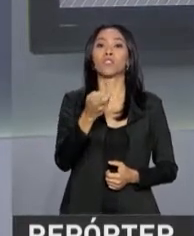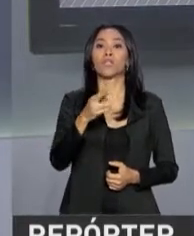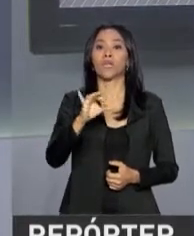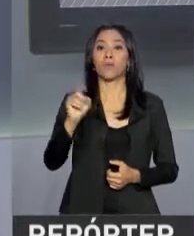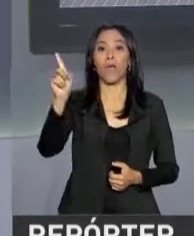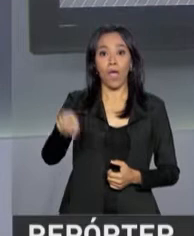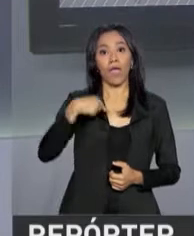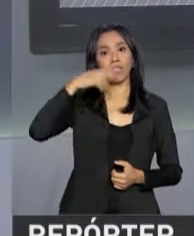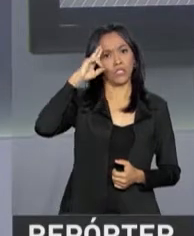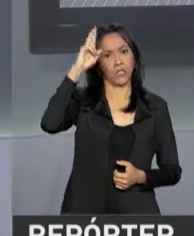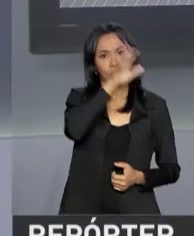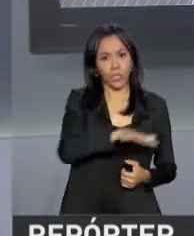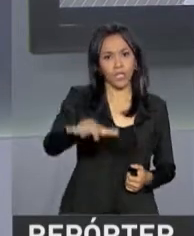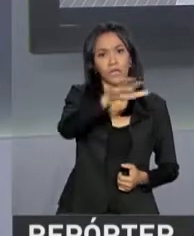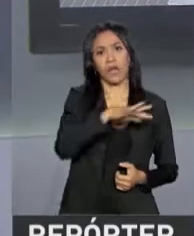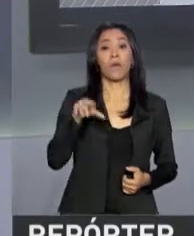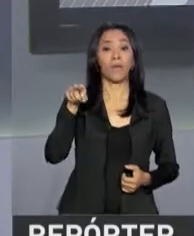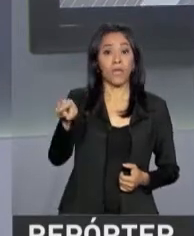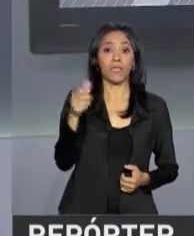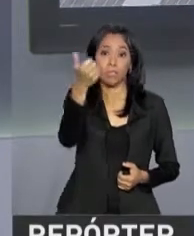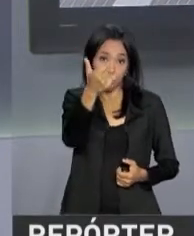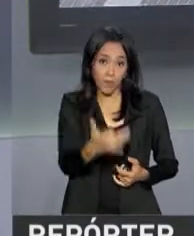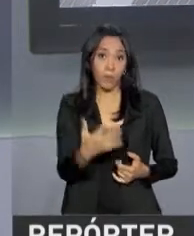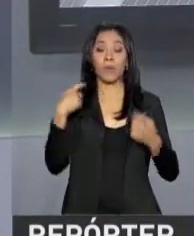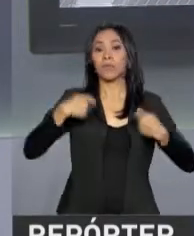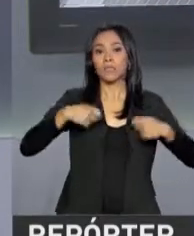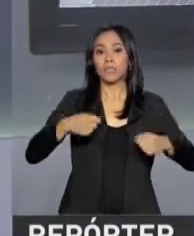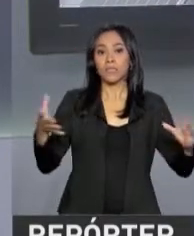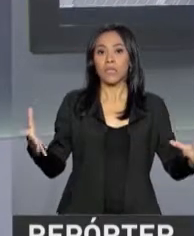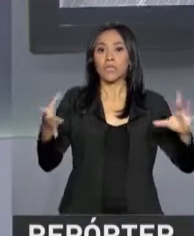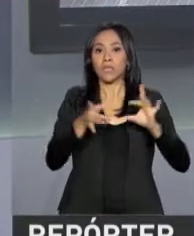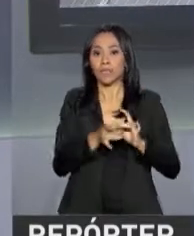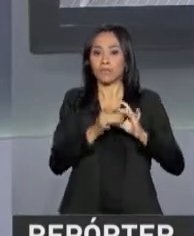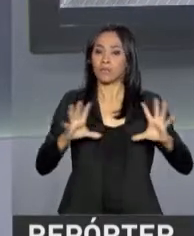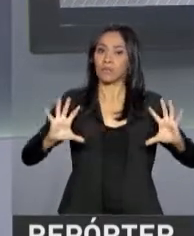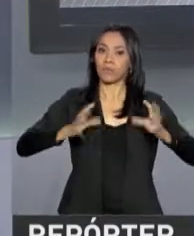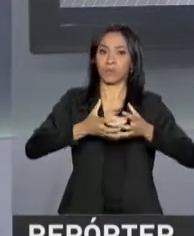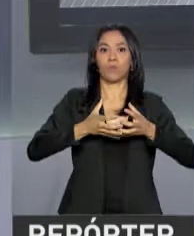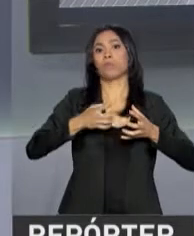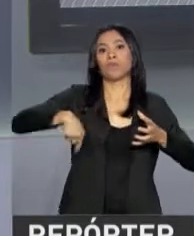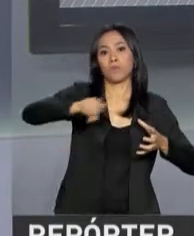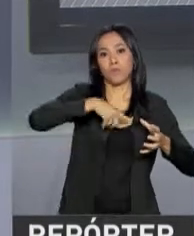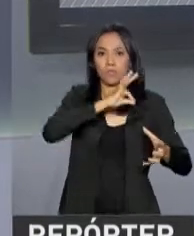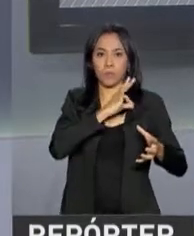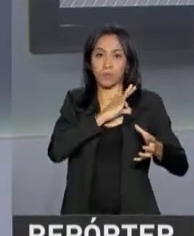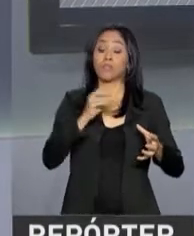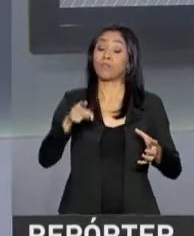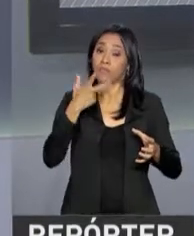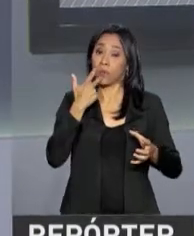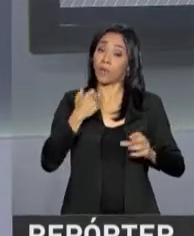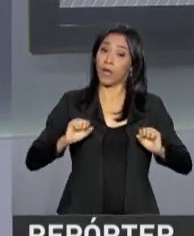na cerimônia galor defendeu a necessidade de maior integração entre as instituições de combate ao crime ante o